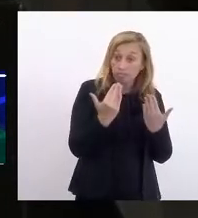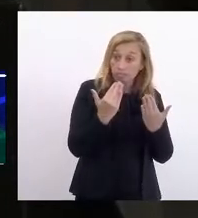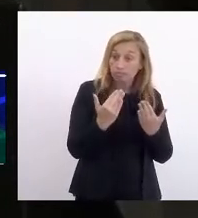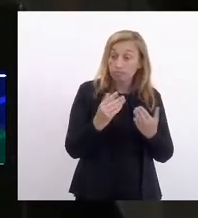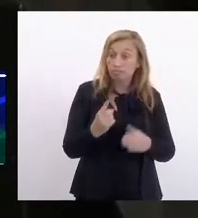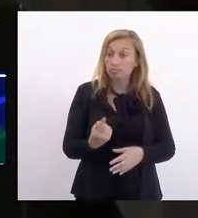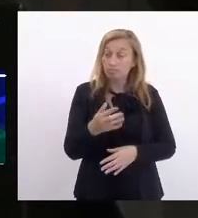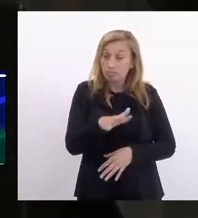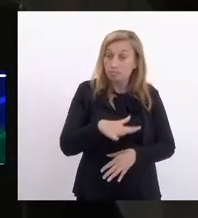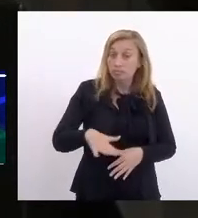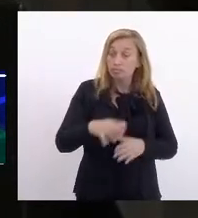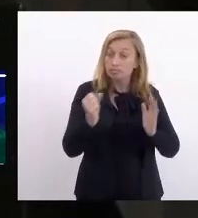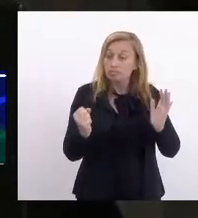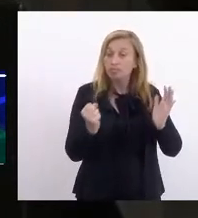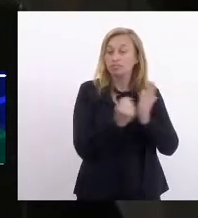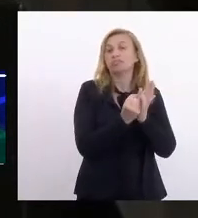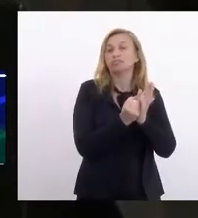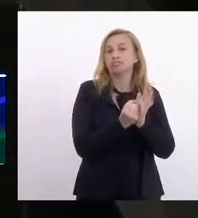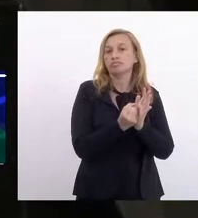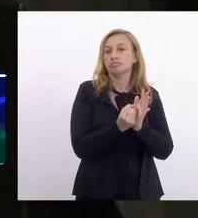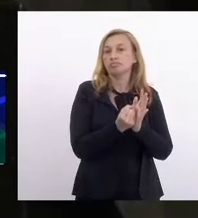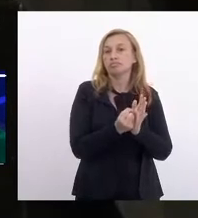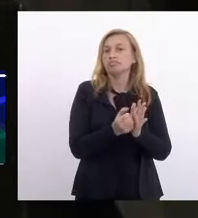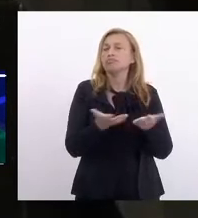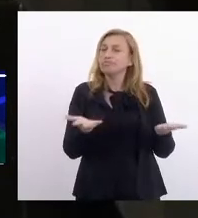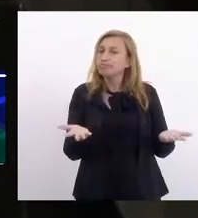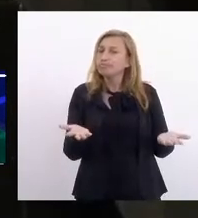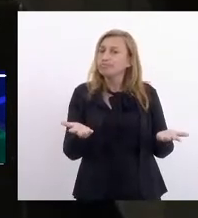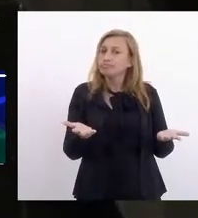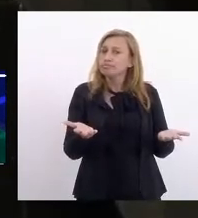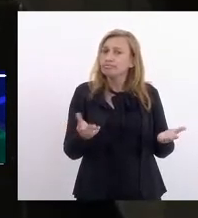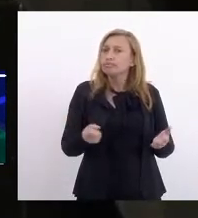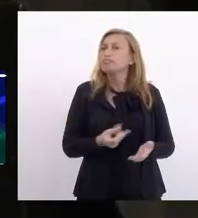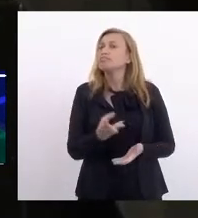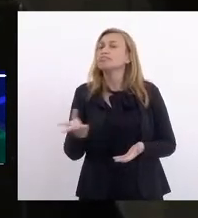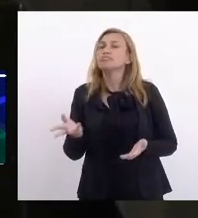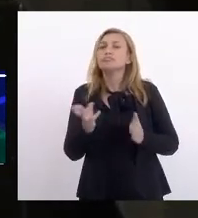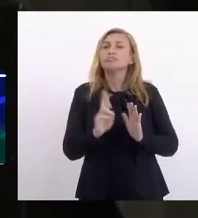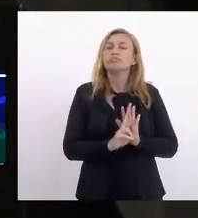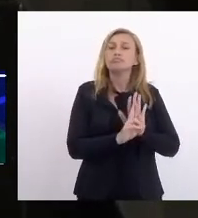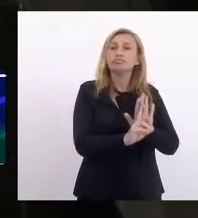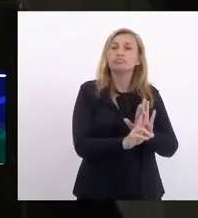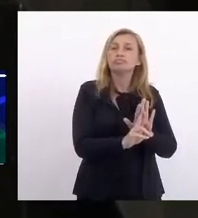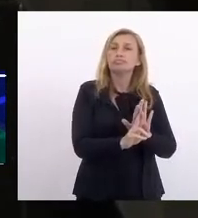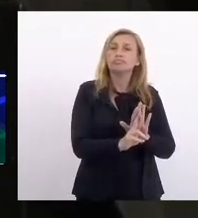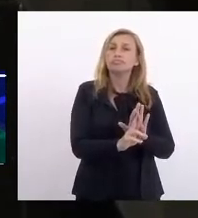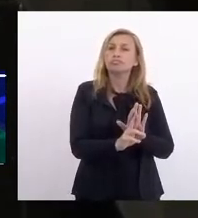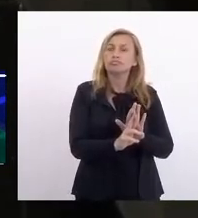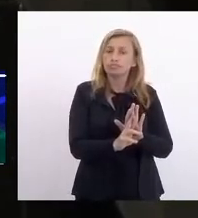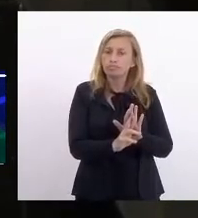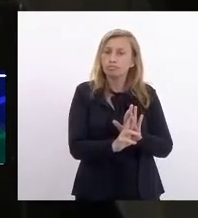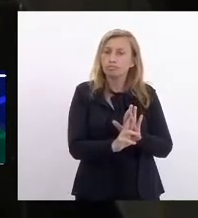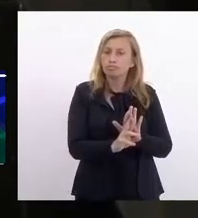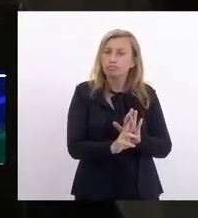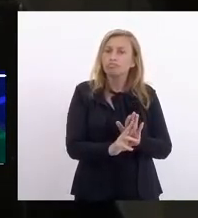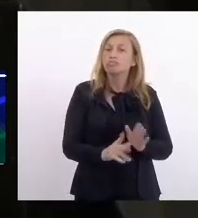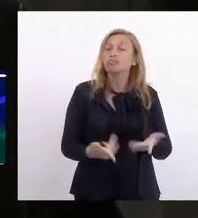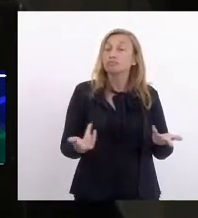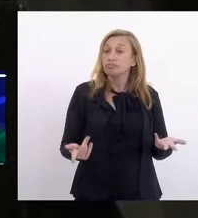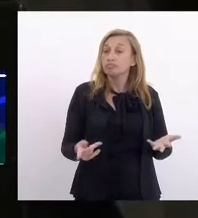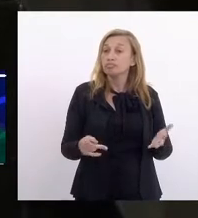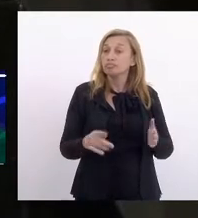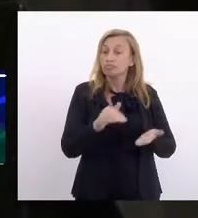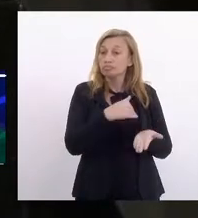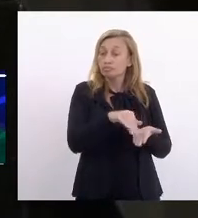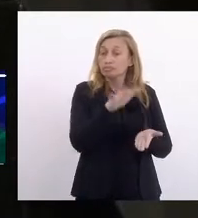um cálculo de impacto, sequer isso. Afinal de contas, quanto representaria de renúncia projetada pela Fazenda Estadual